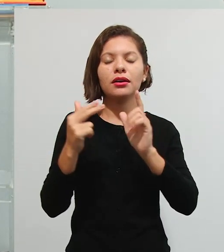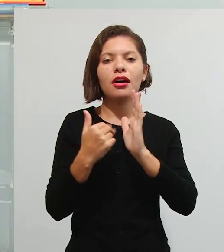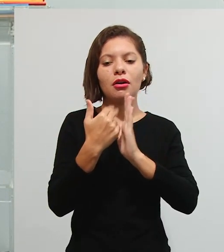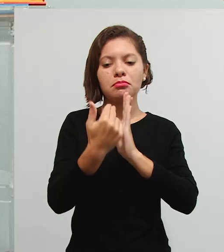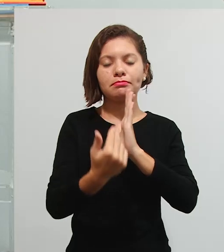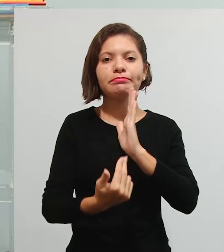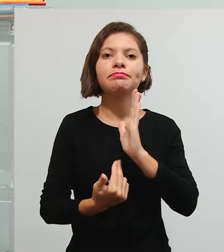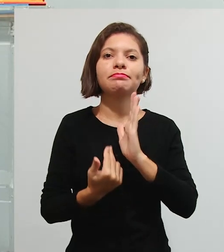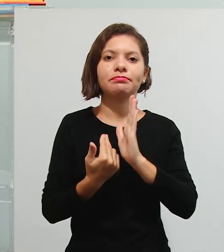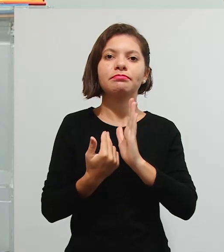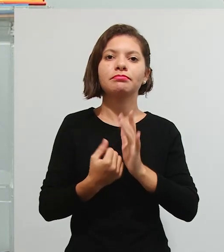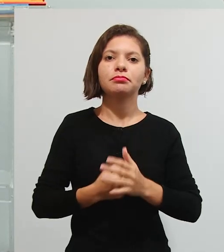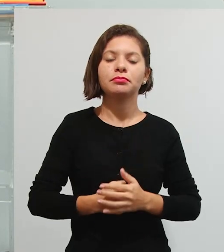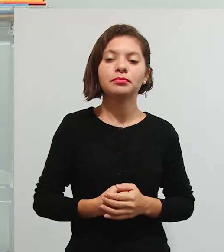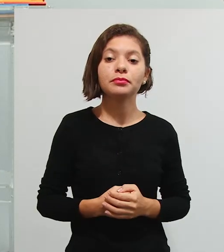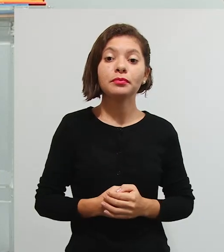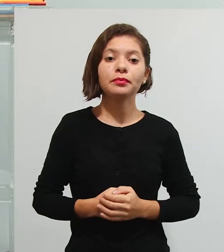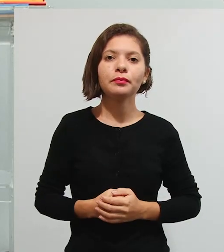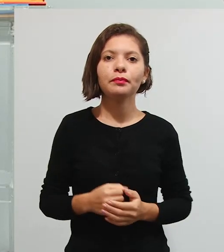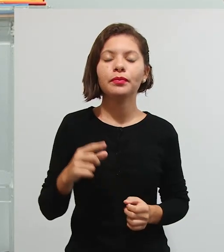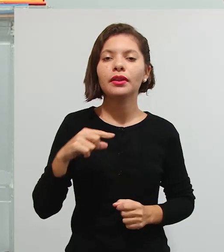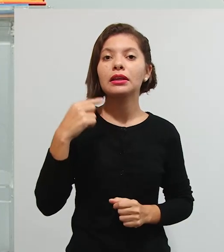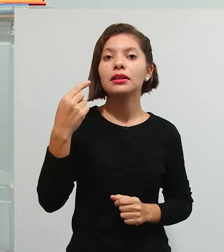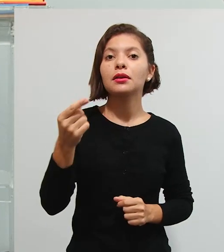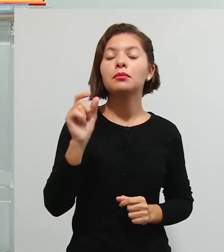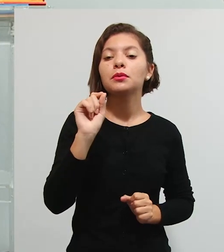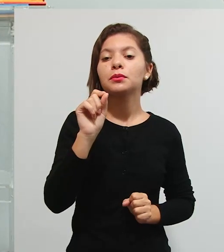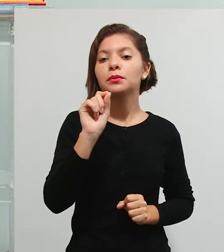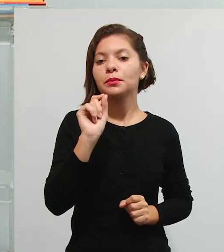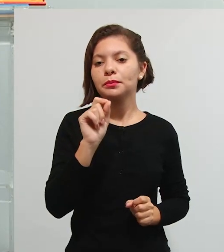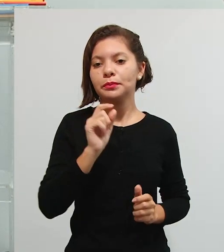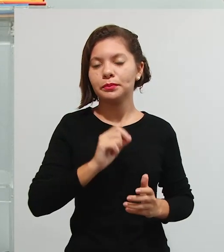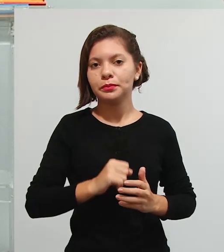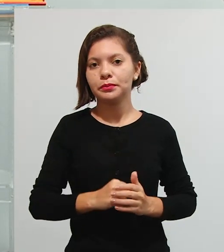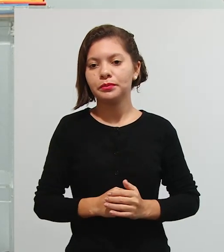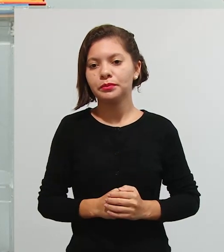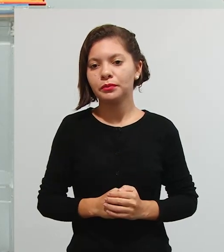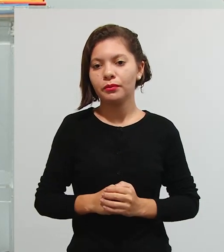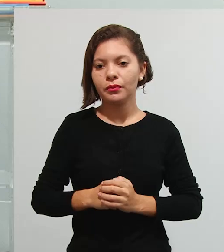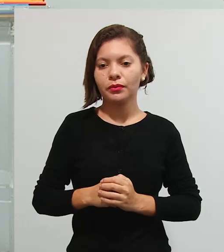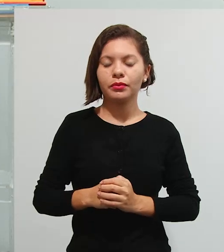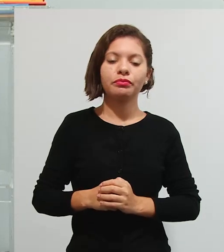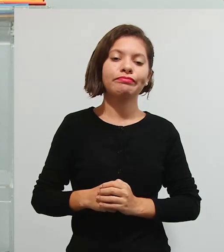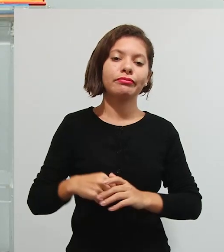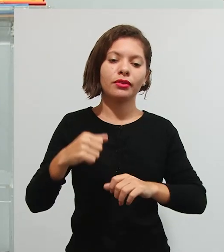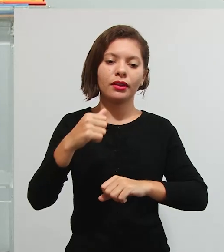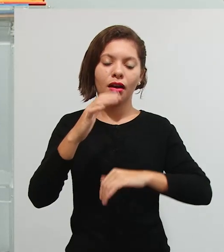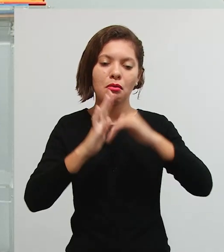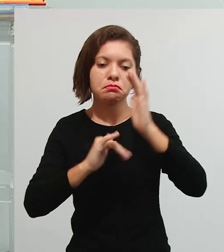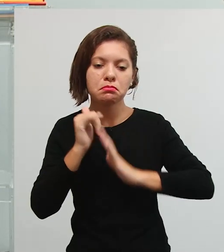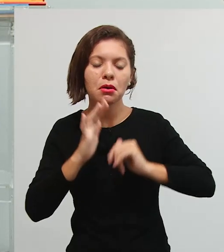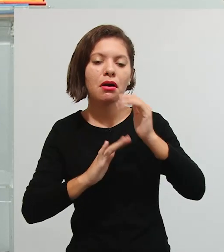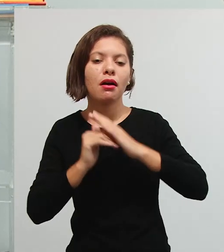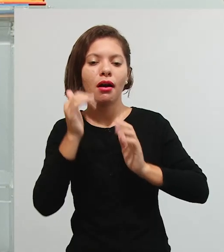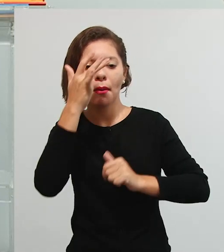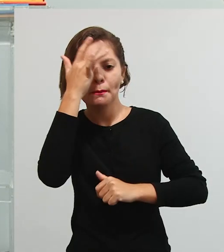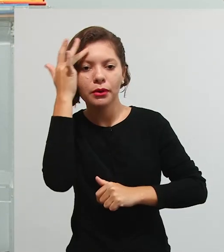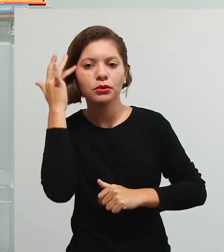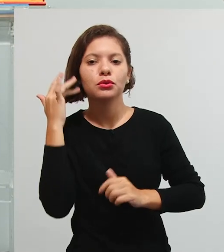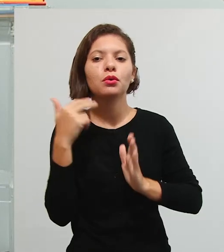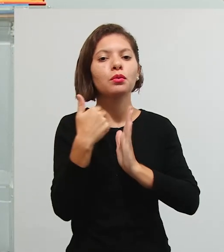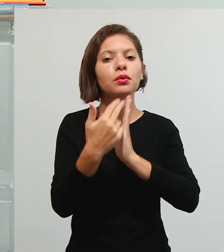o projeto de intervenção jamais deve ser feito para. O projeto de intervenção deve ser sempre feito com. E